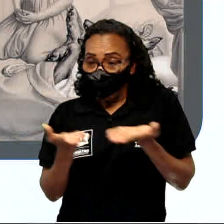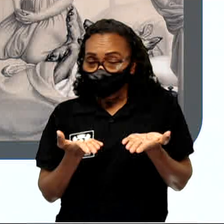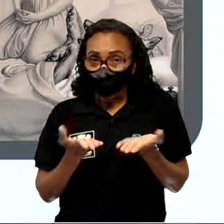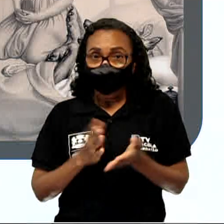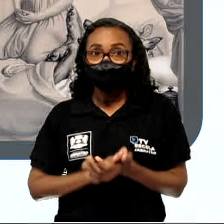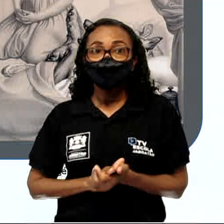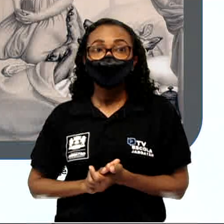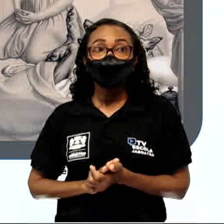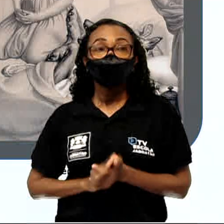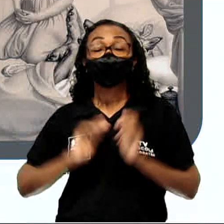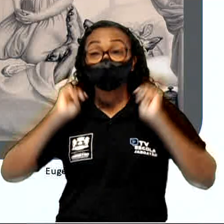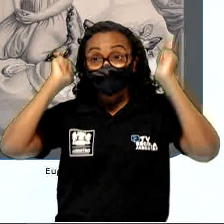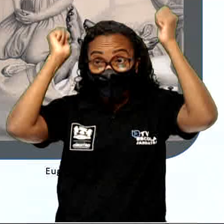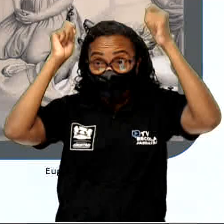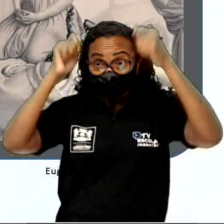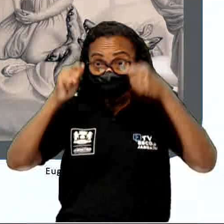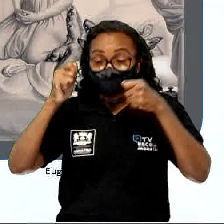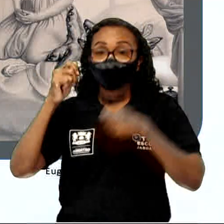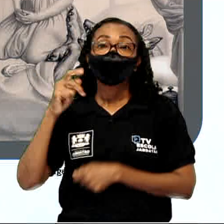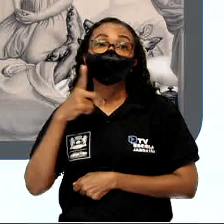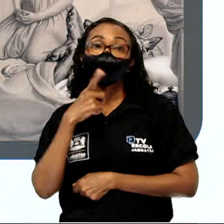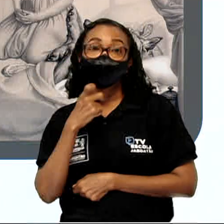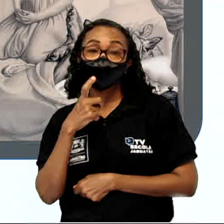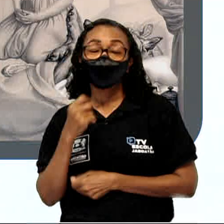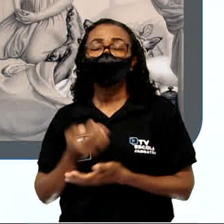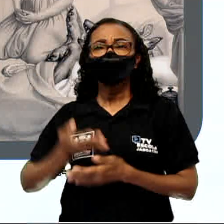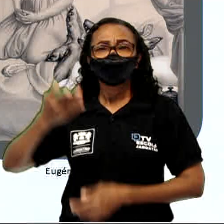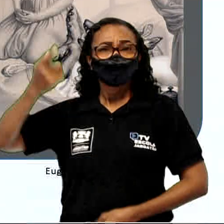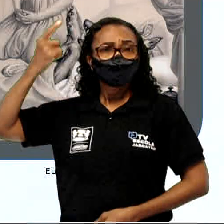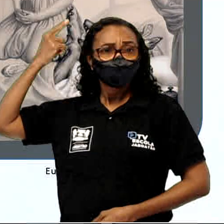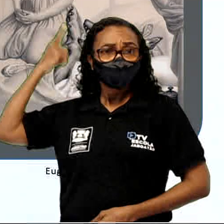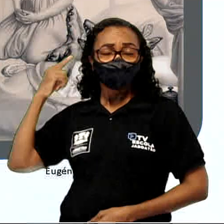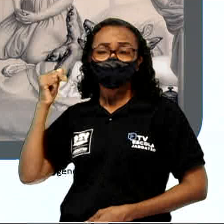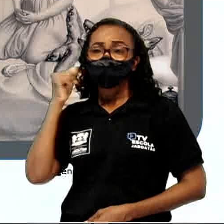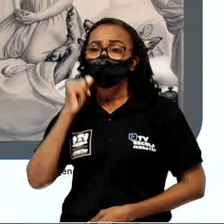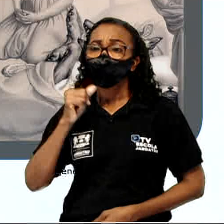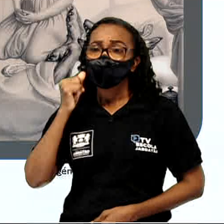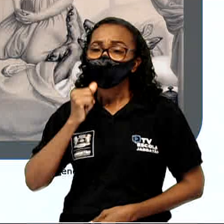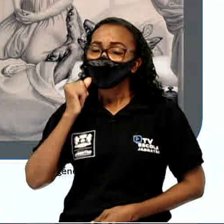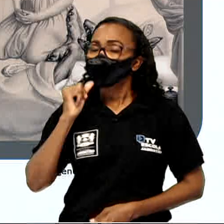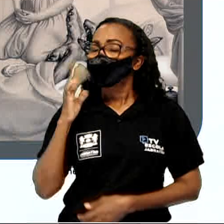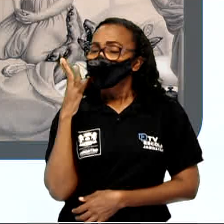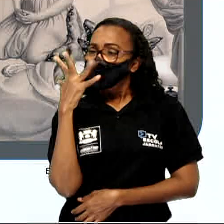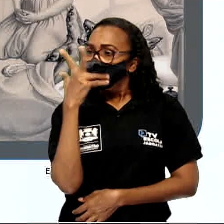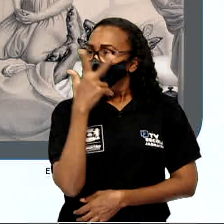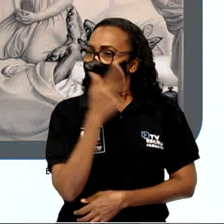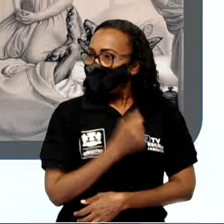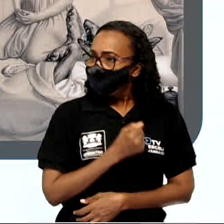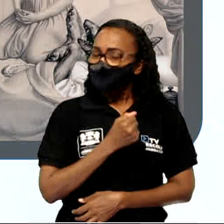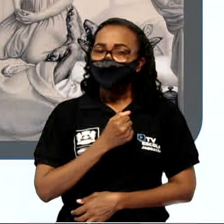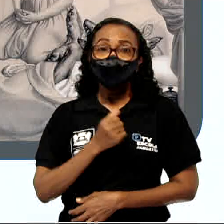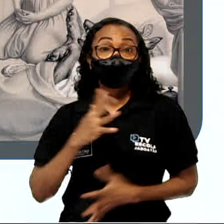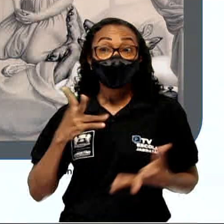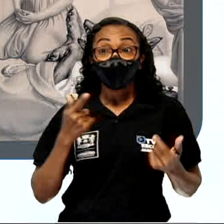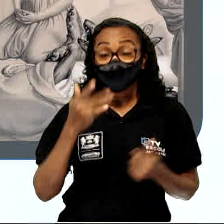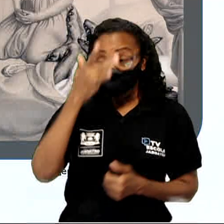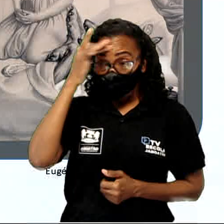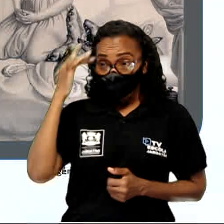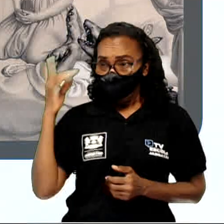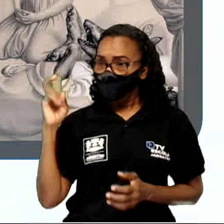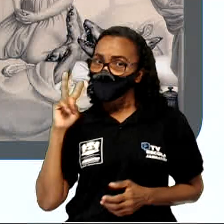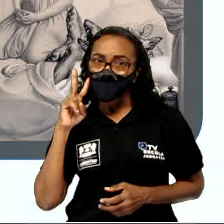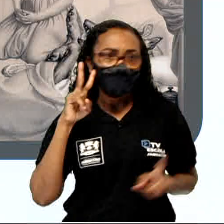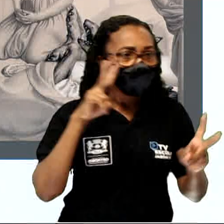tem aí, Chapeuzinho Vermelho. Era uma vez uma menininha encantadora. Todos que batiam os olhos